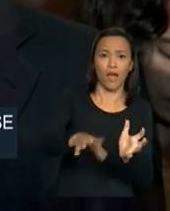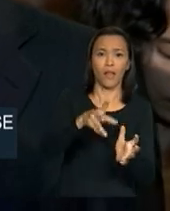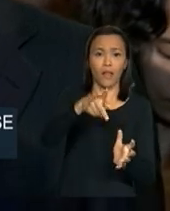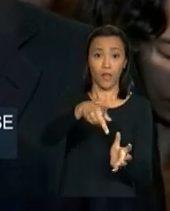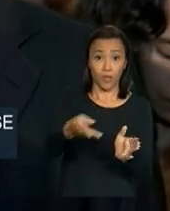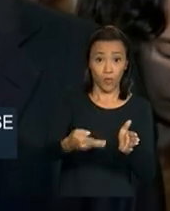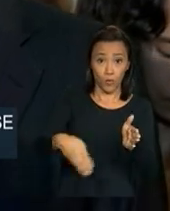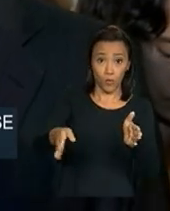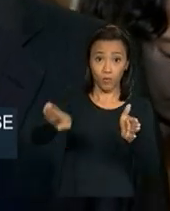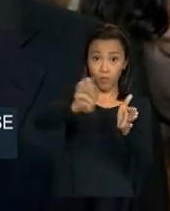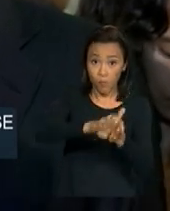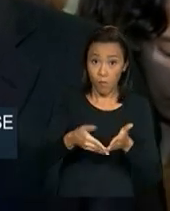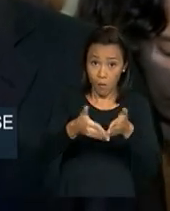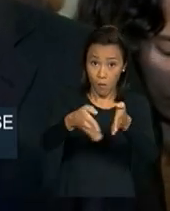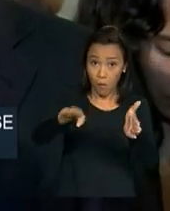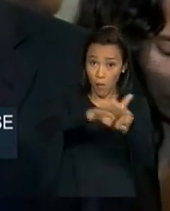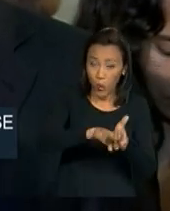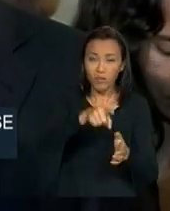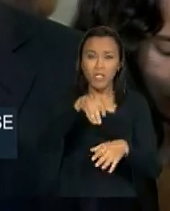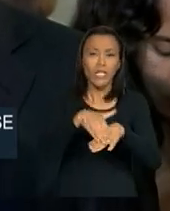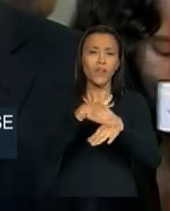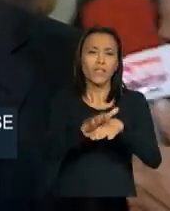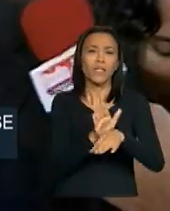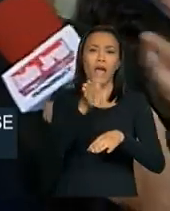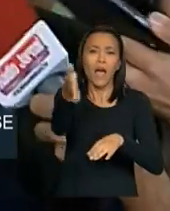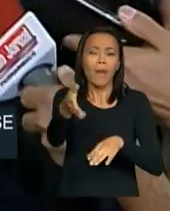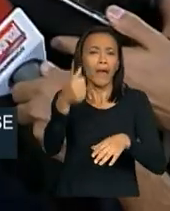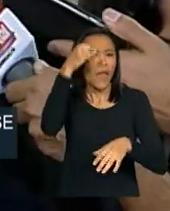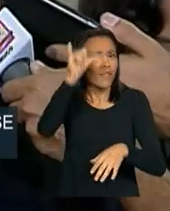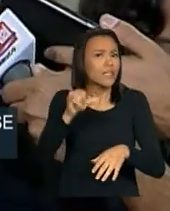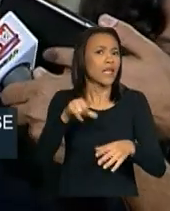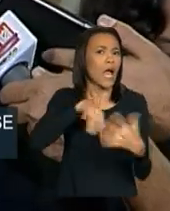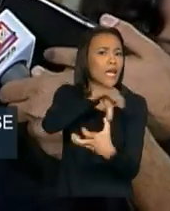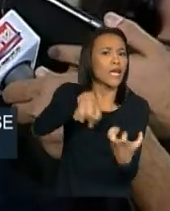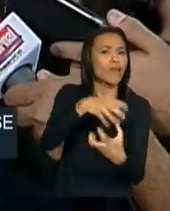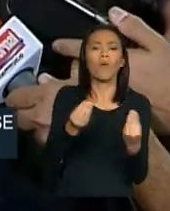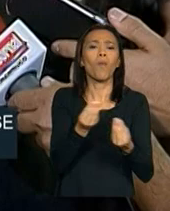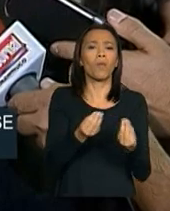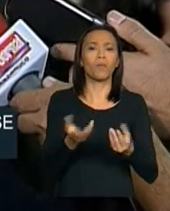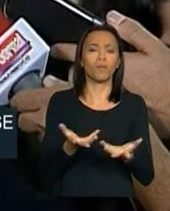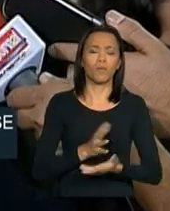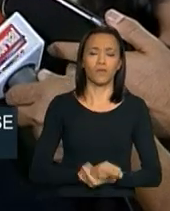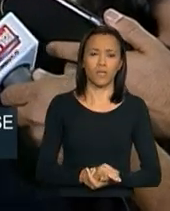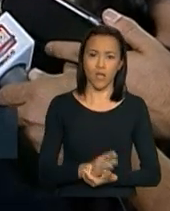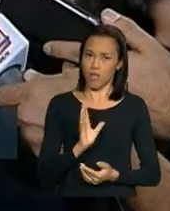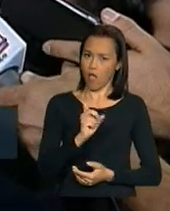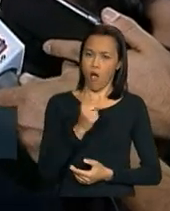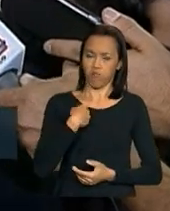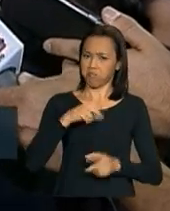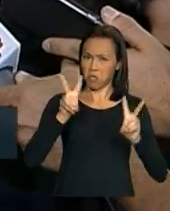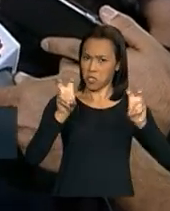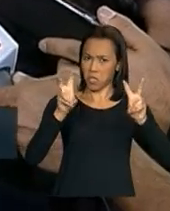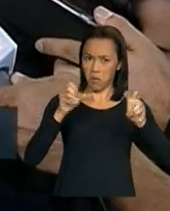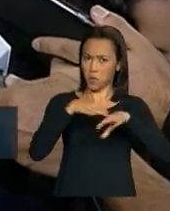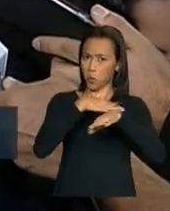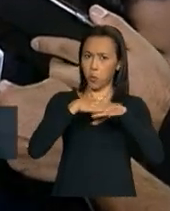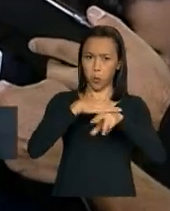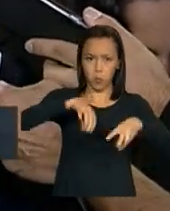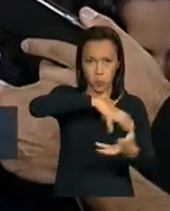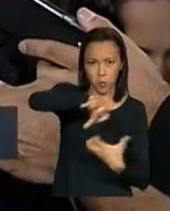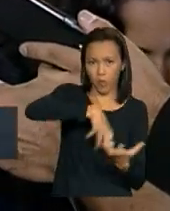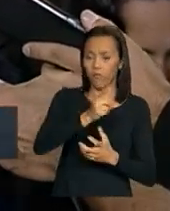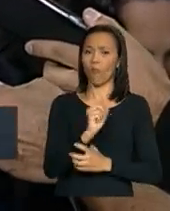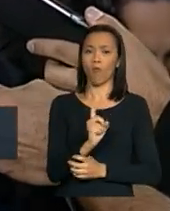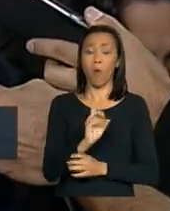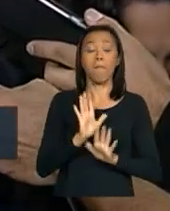Mas, Manuel, você tem que ir atrás do Paulinho para evitar a greve? Não chegamos a conversar sobre esse assunto, mas são tarefas